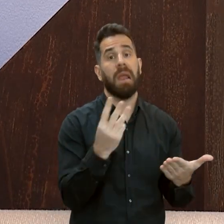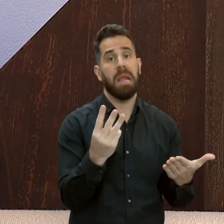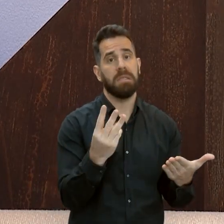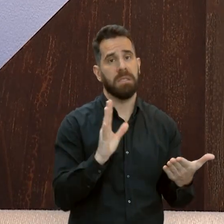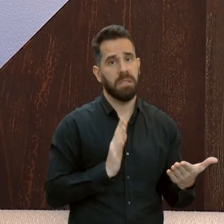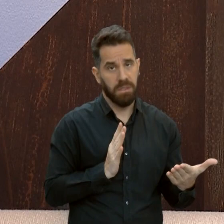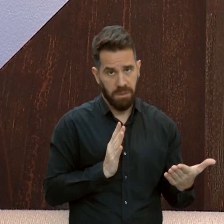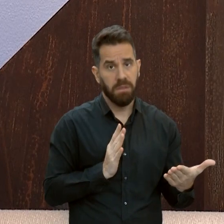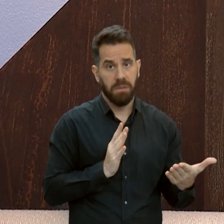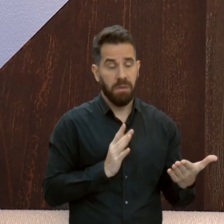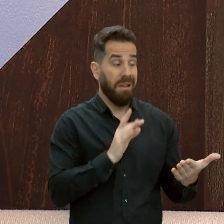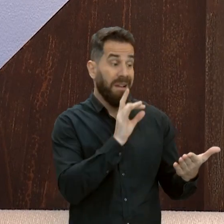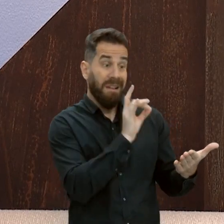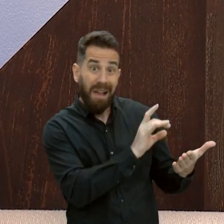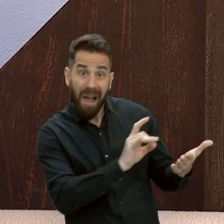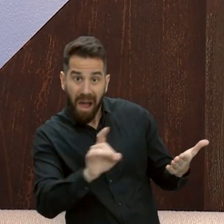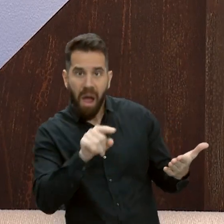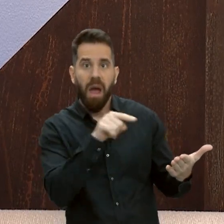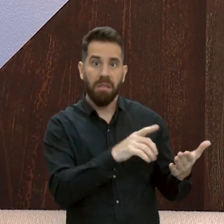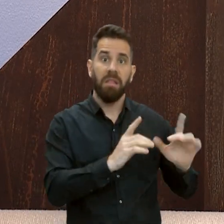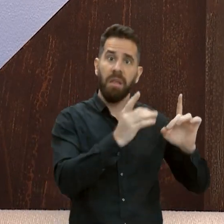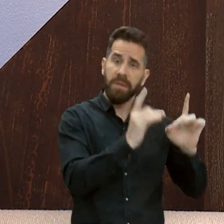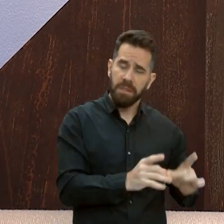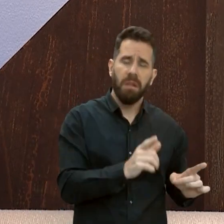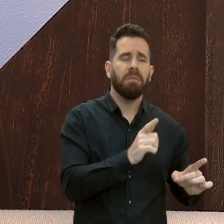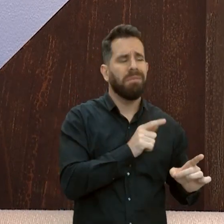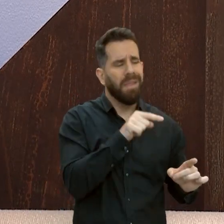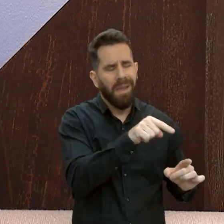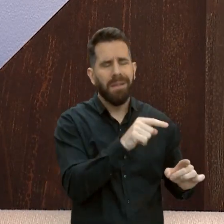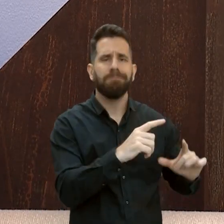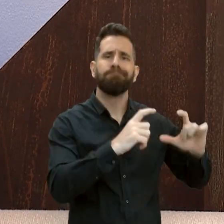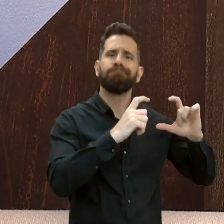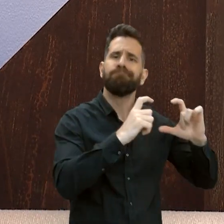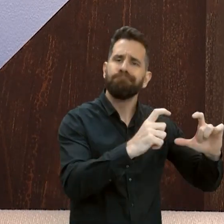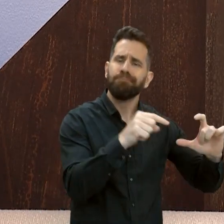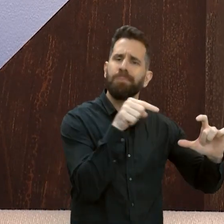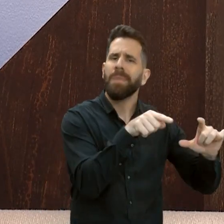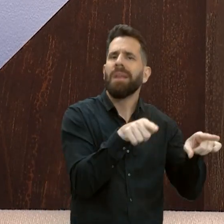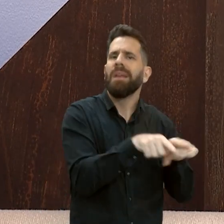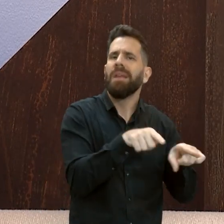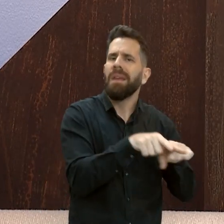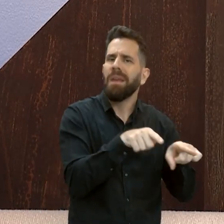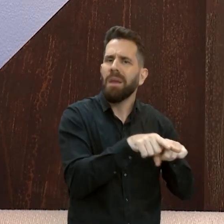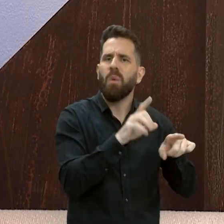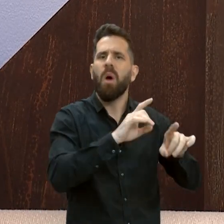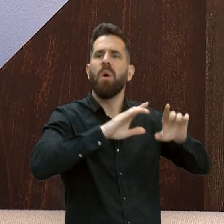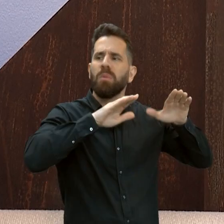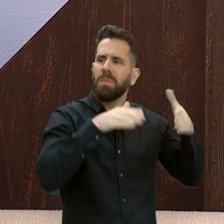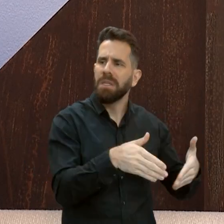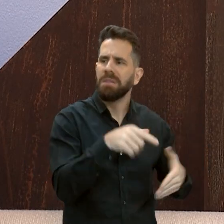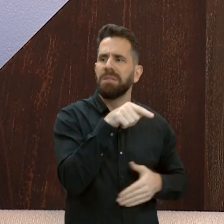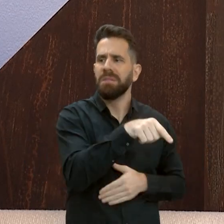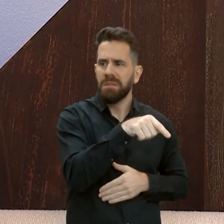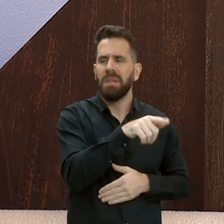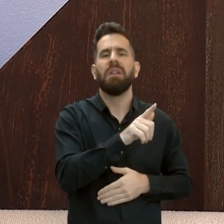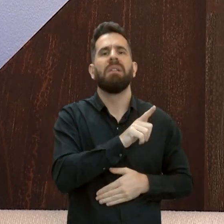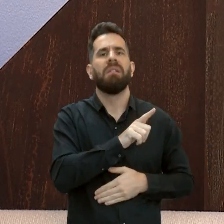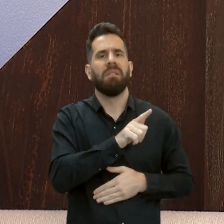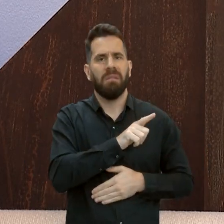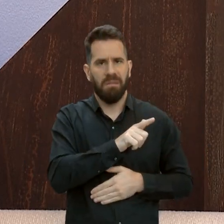cada dessas deficiências vem especificando, né? No caso de uma deficiência física,